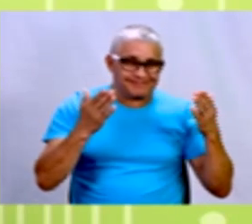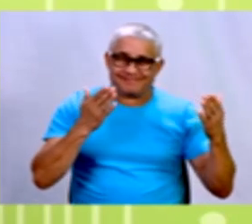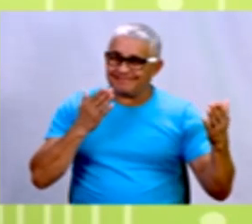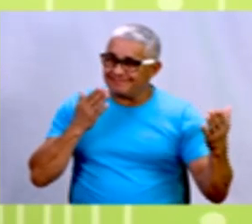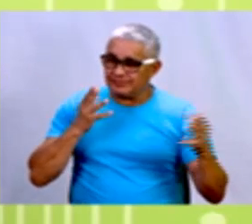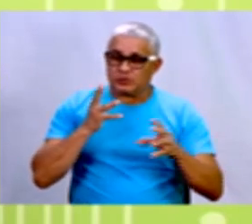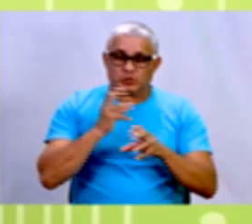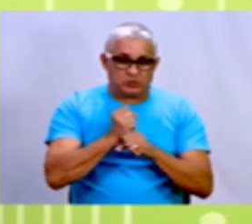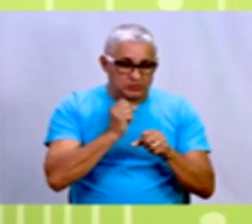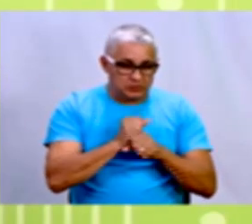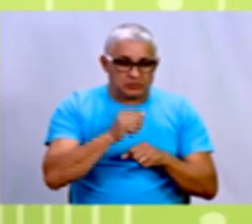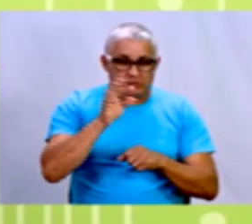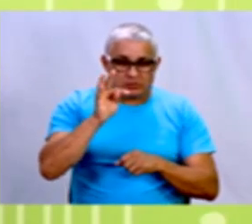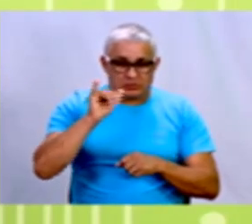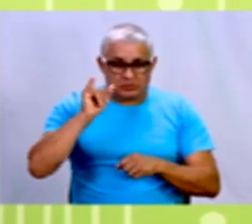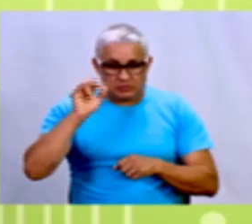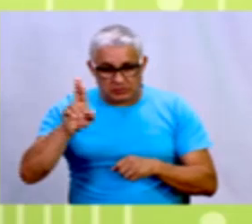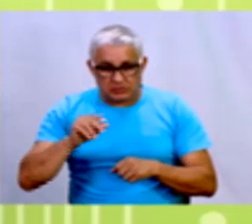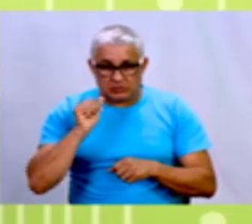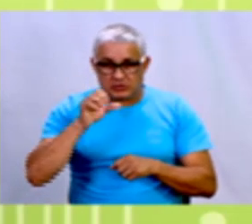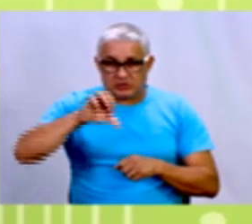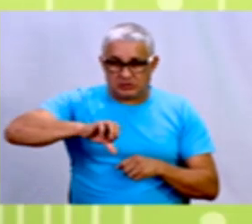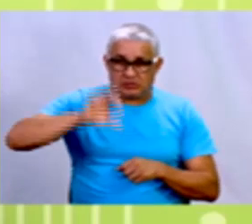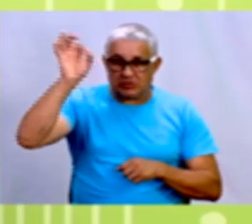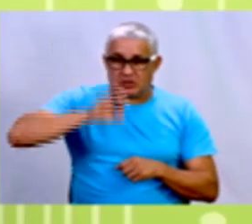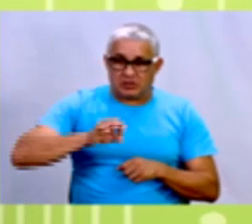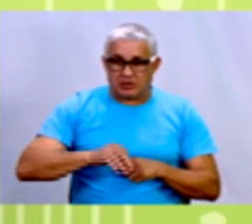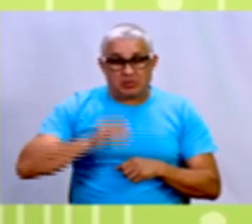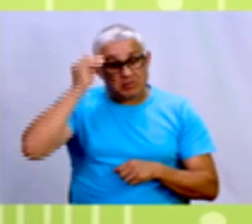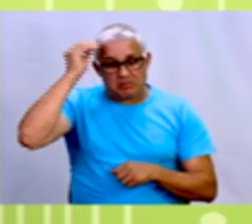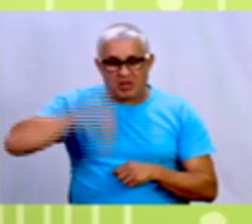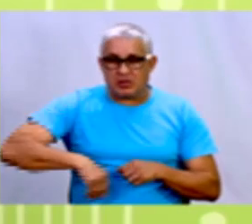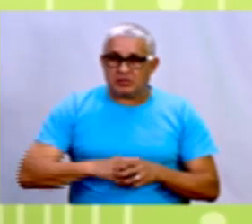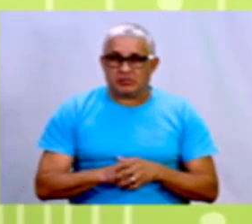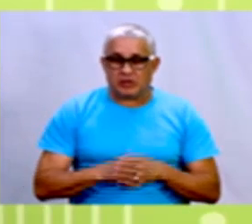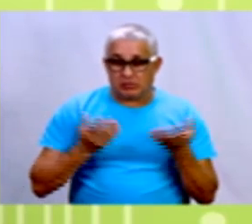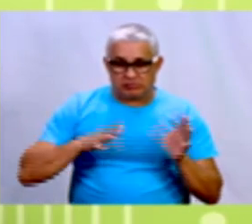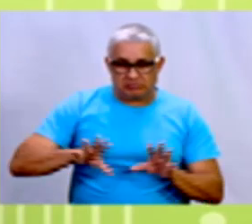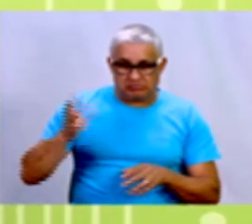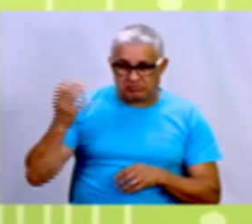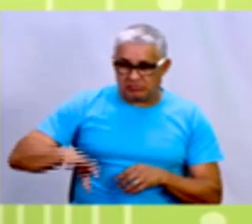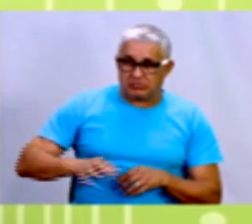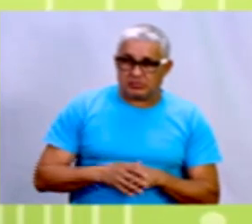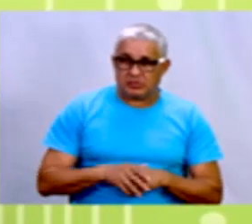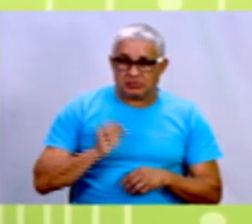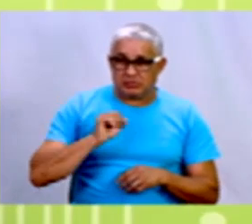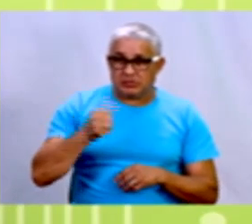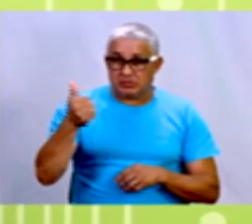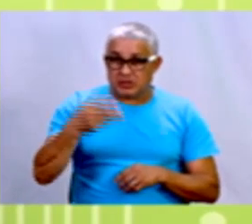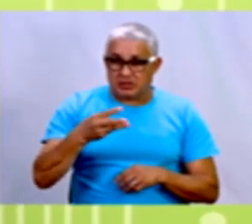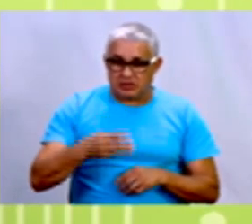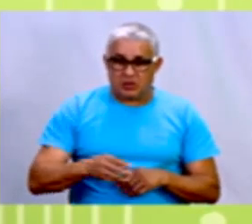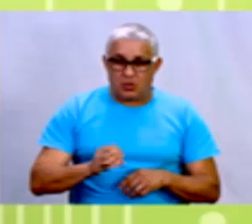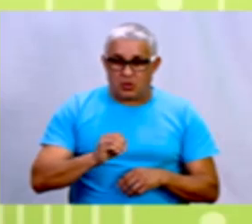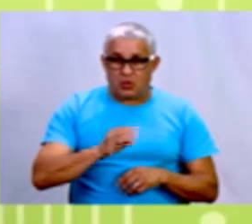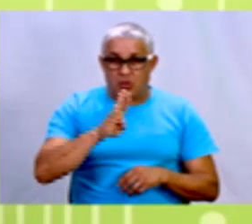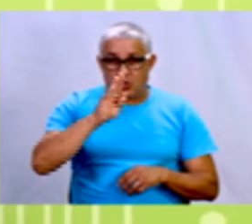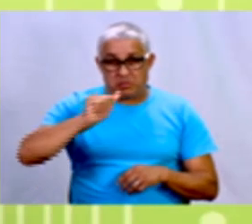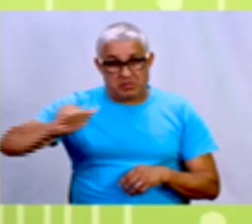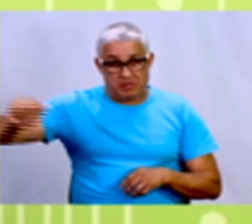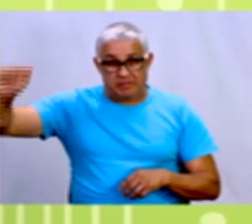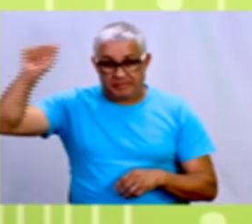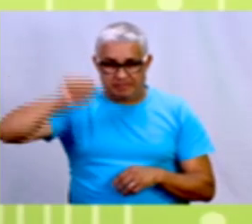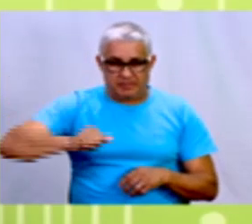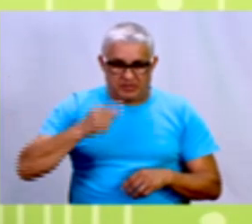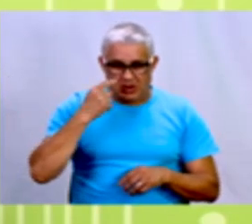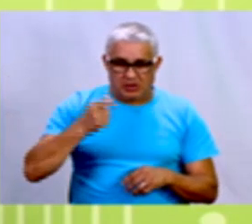o cálculo da TIR, se deu 9%, ele já cai fora, ele fala, nem quero mexer com isso. Se deu 13%, opa, isso aí muito me interessa.